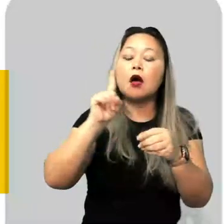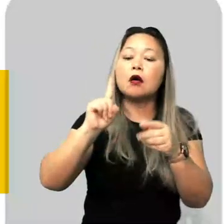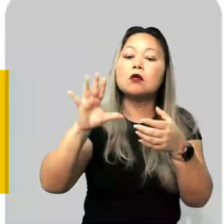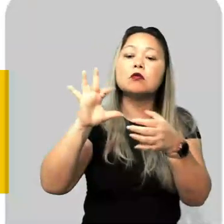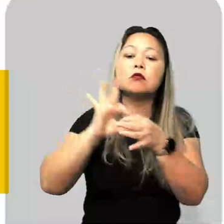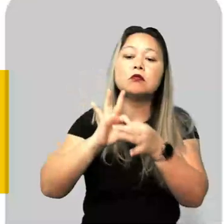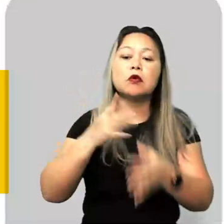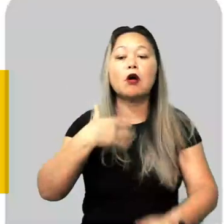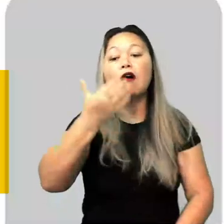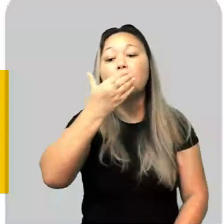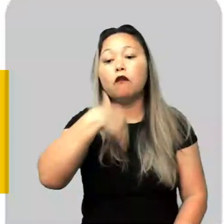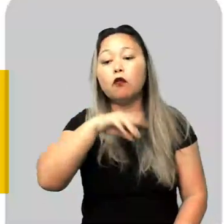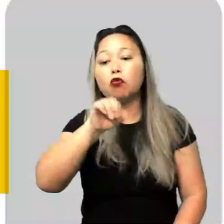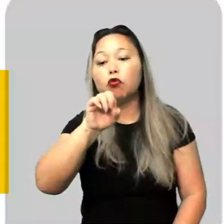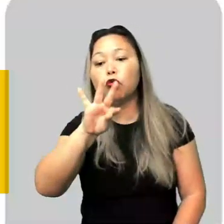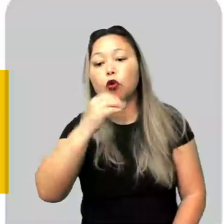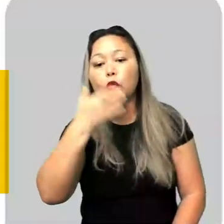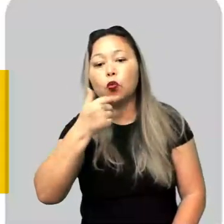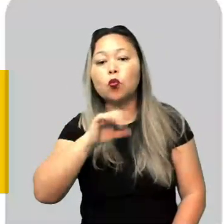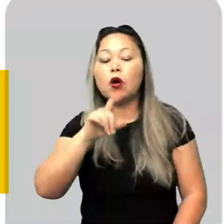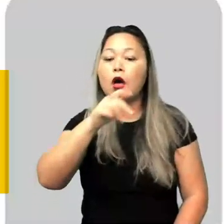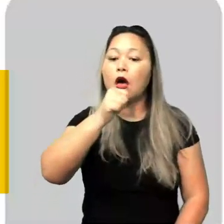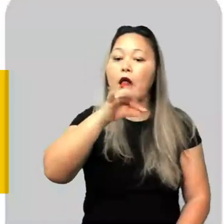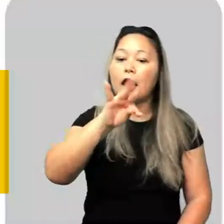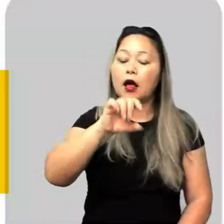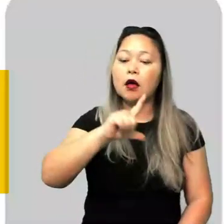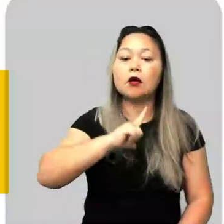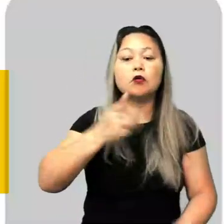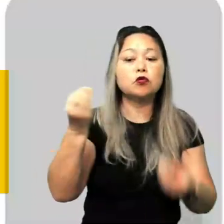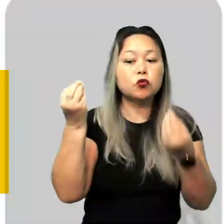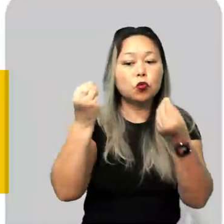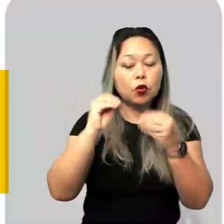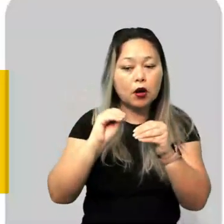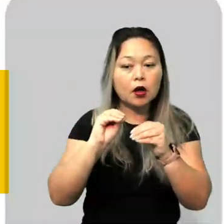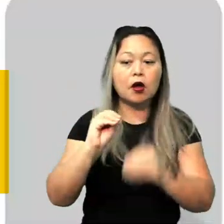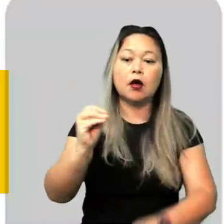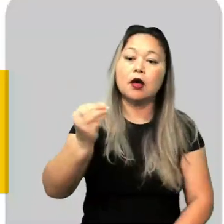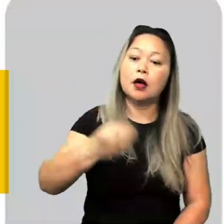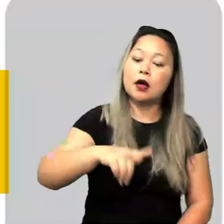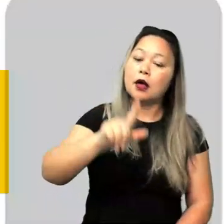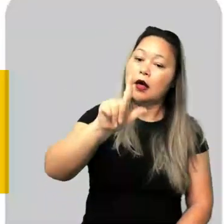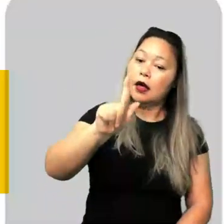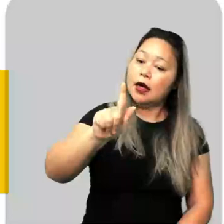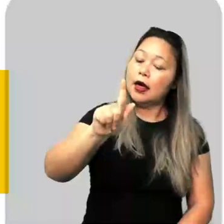aí vai ser a junção com a frutose. A lactose vai ser a glicose junto com a